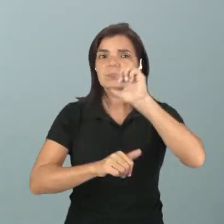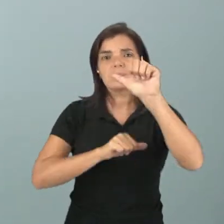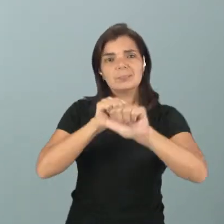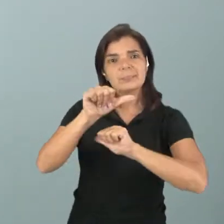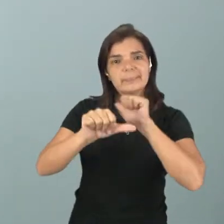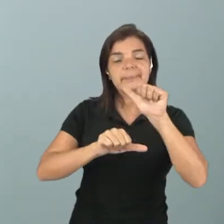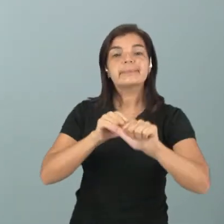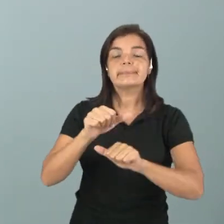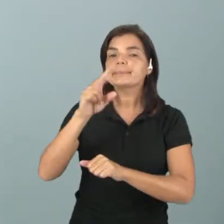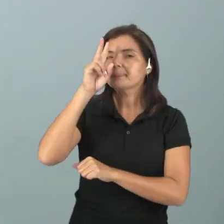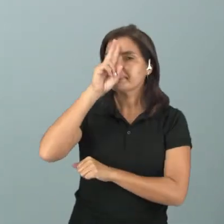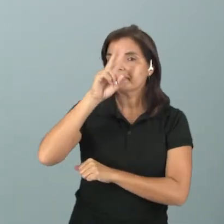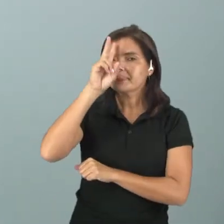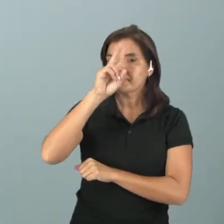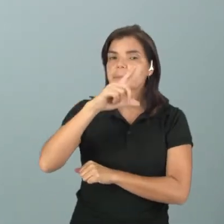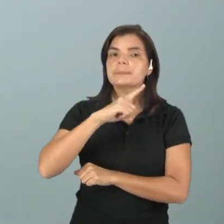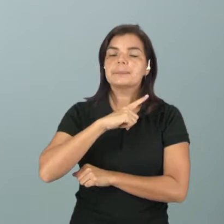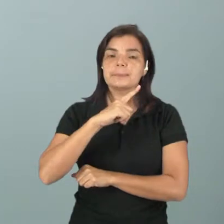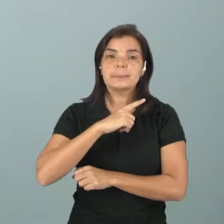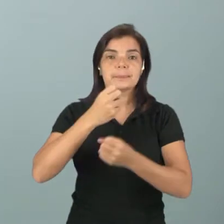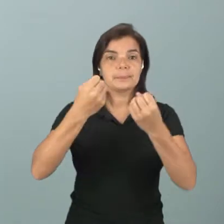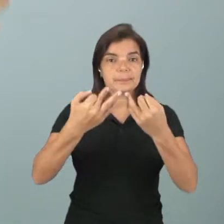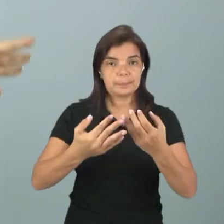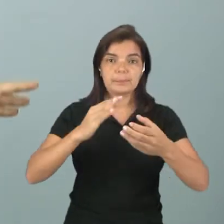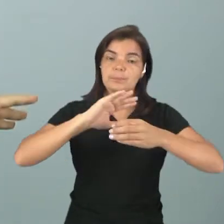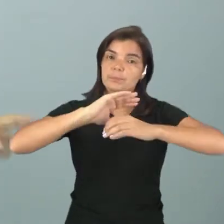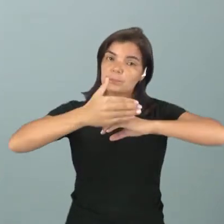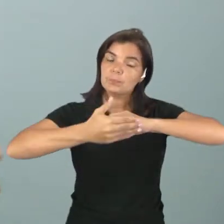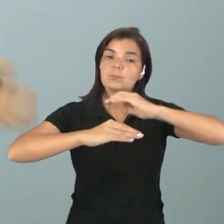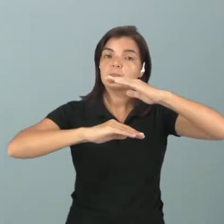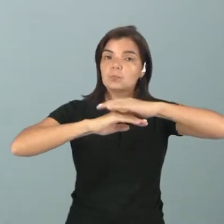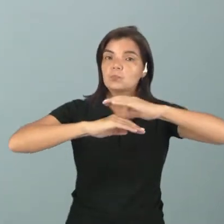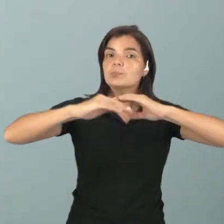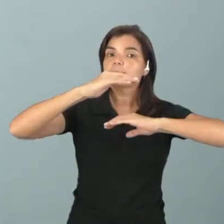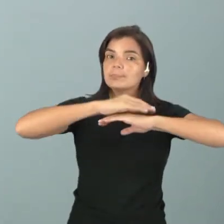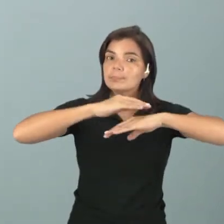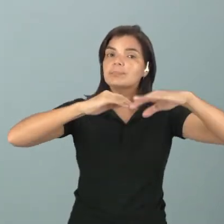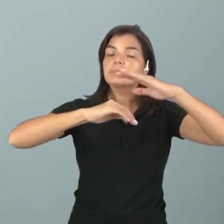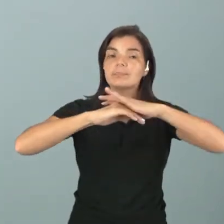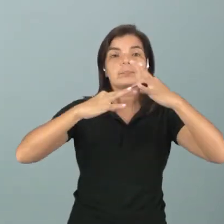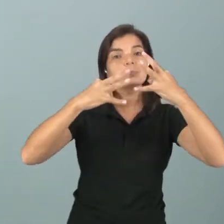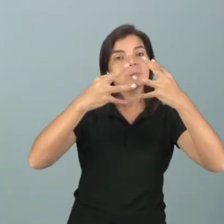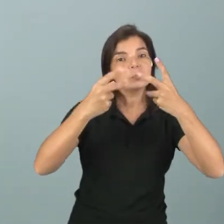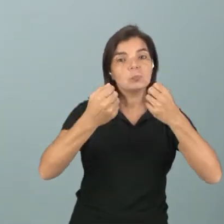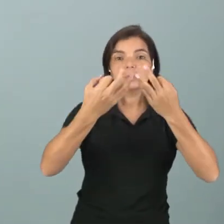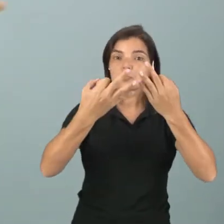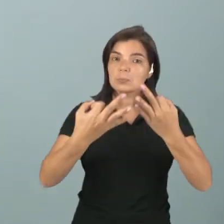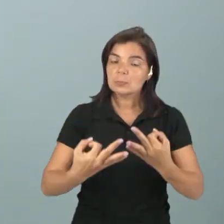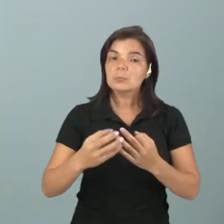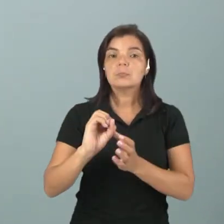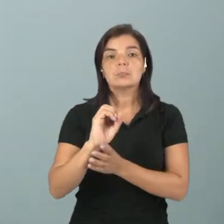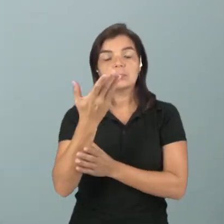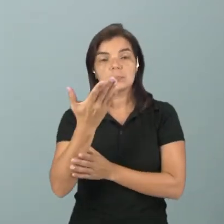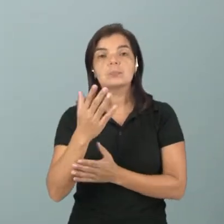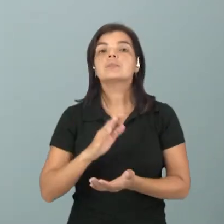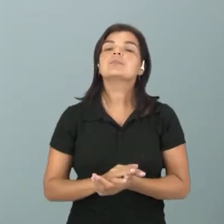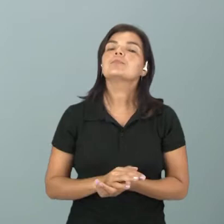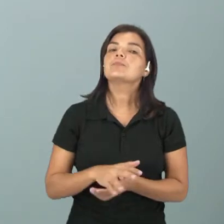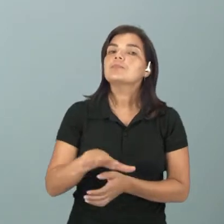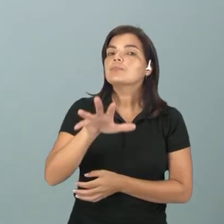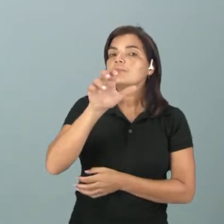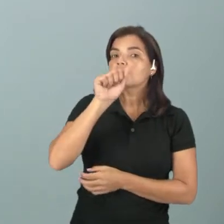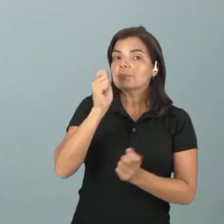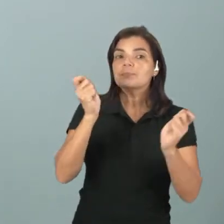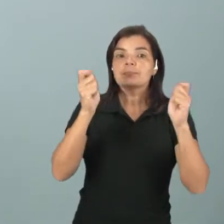alterada, Lembra que a gente tem, como eu já falei, tem as camadas lá bonitinhas, tem todas as coisas que tem que acontecer, para que o ar